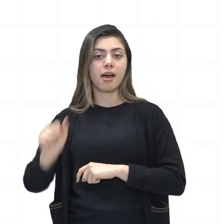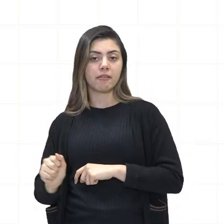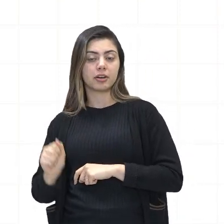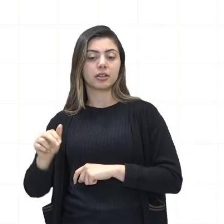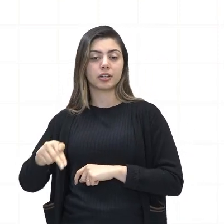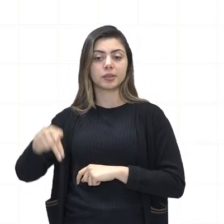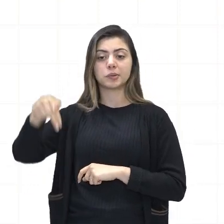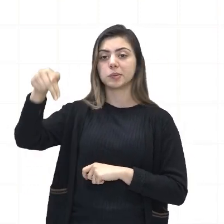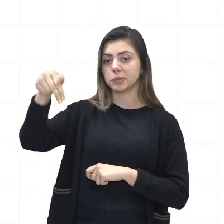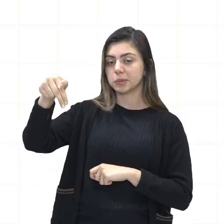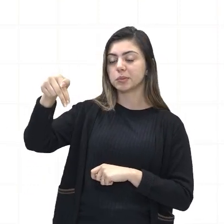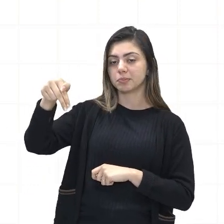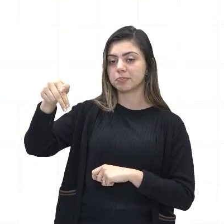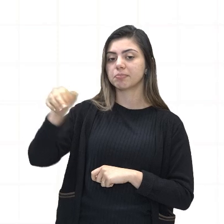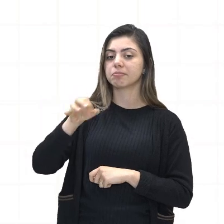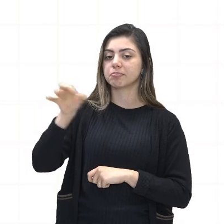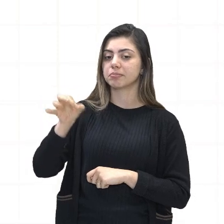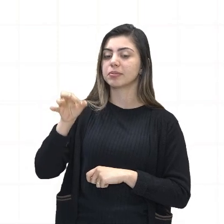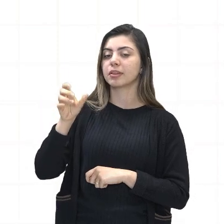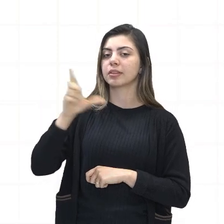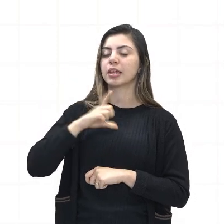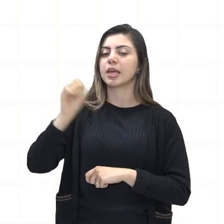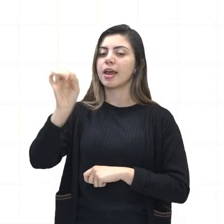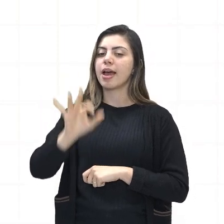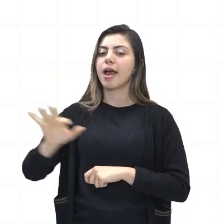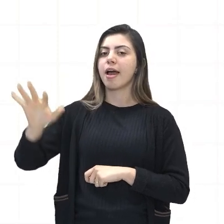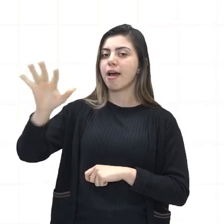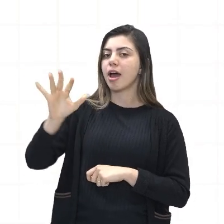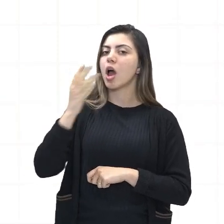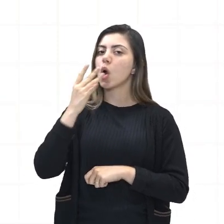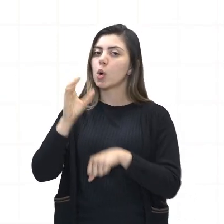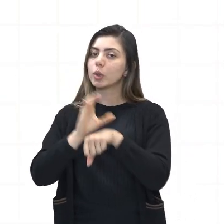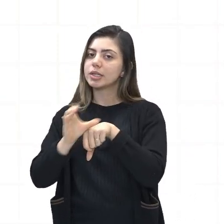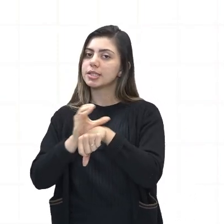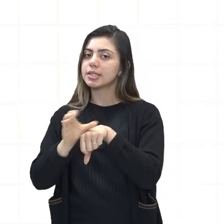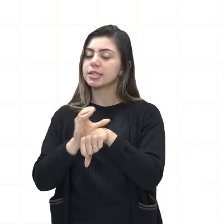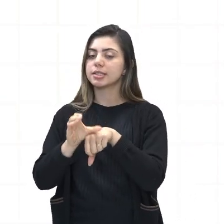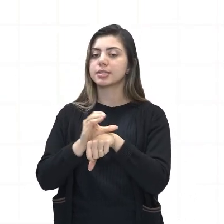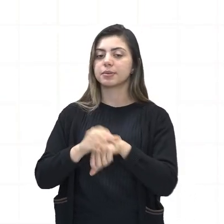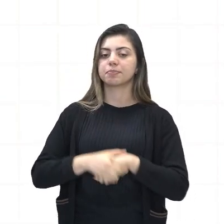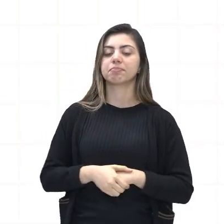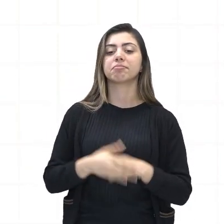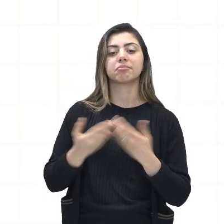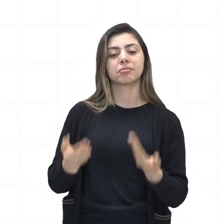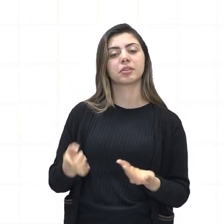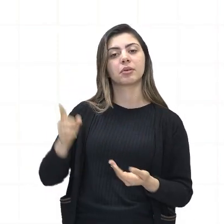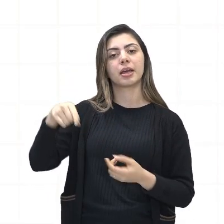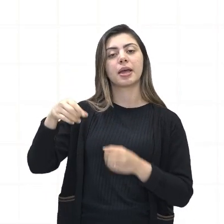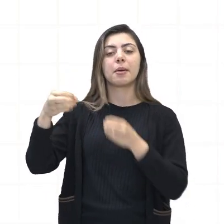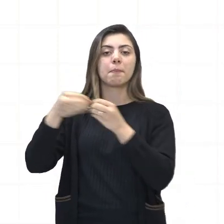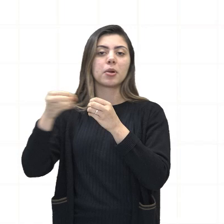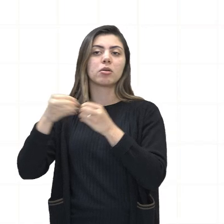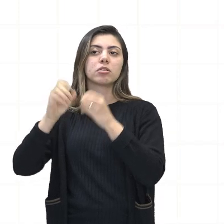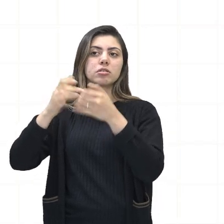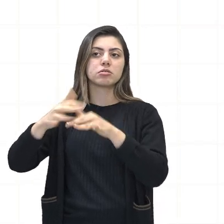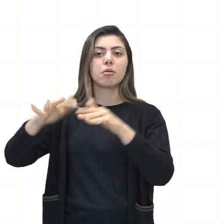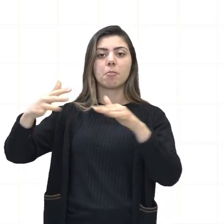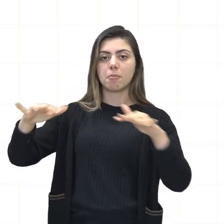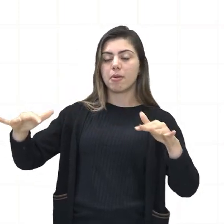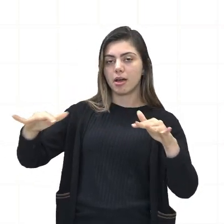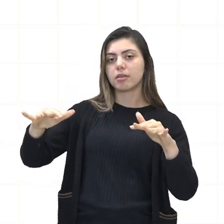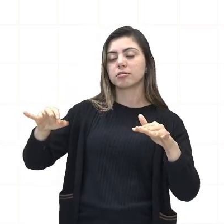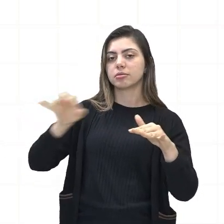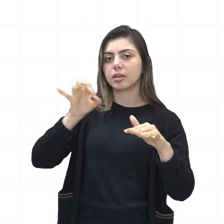Norte, como a gente chama, é essa área que aparece aqui em cinza na tela de vocês, e é uma área que fica perto do Mar Mediterrâneo, é uma área que fica